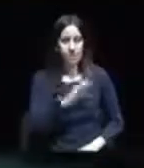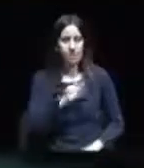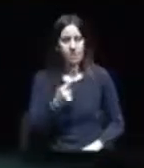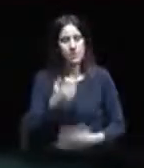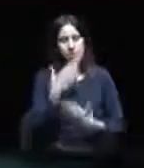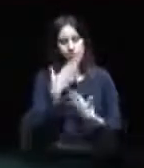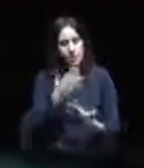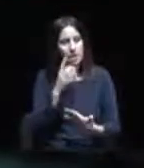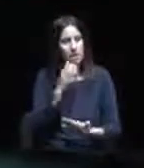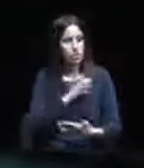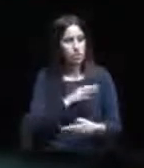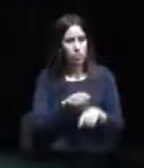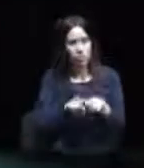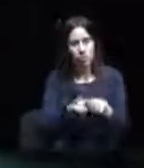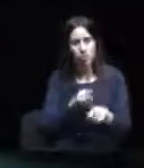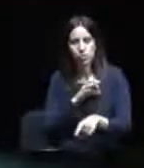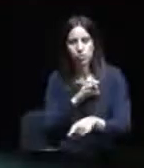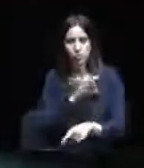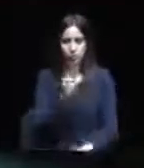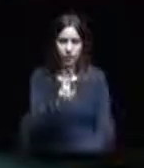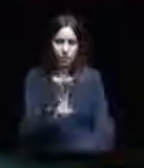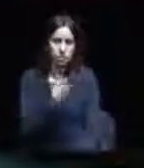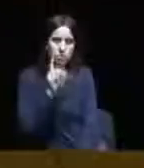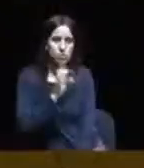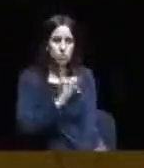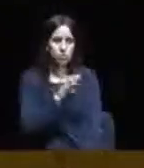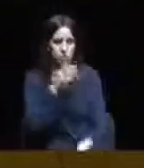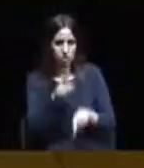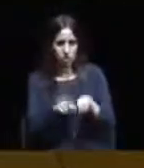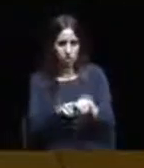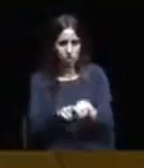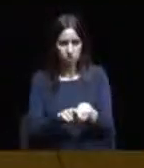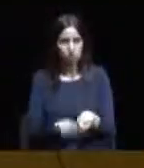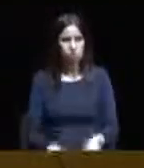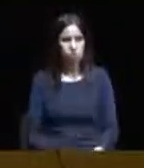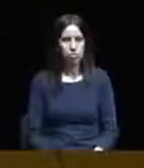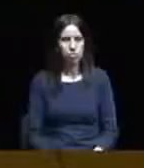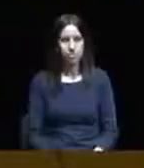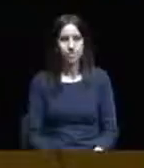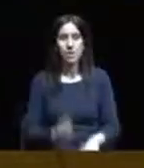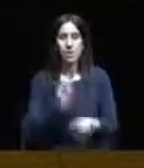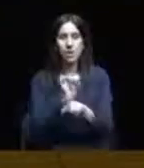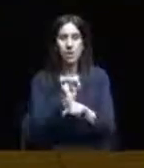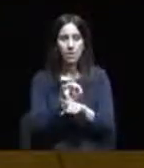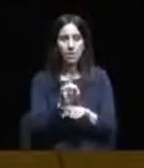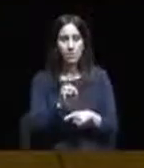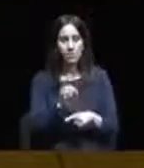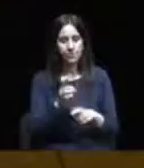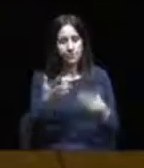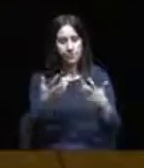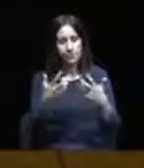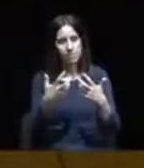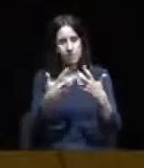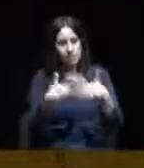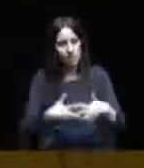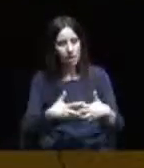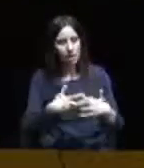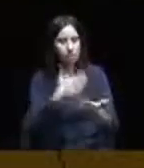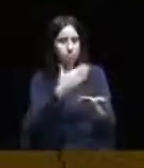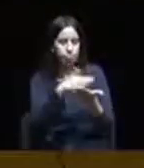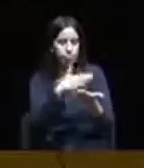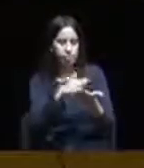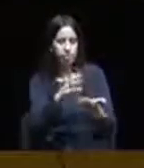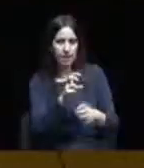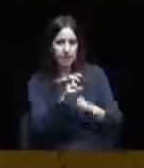Da Senhora Presidente, Senhoras Secretárias, Senhores Vereadores e Senhores Deputados. Relativamente à Operação Integrada de Entre Campos, os